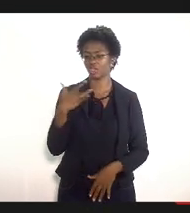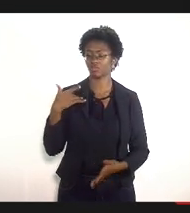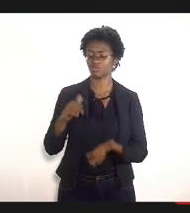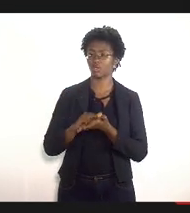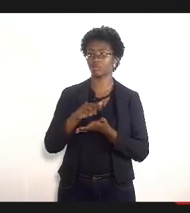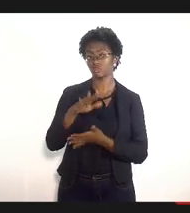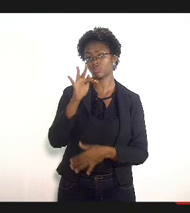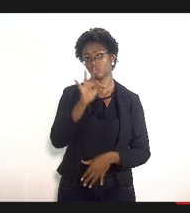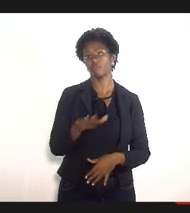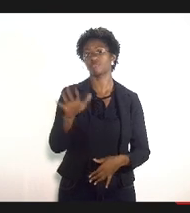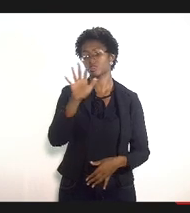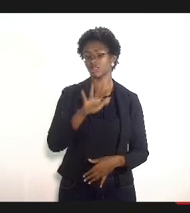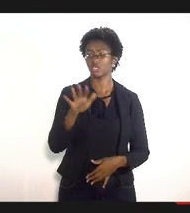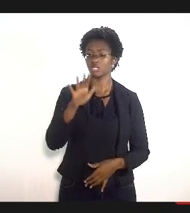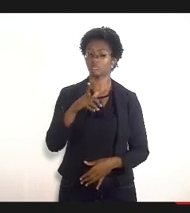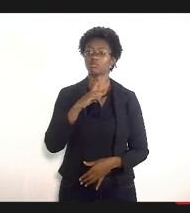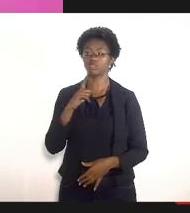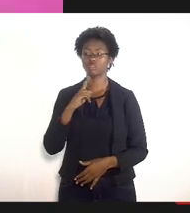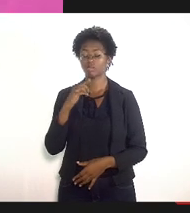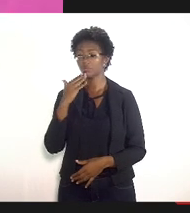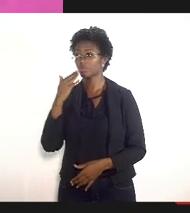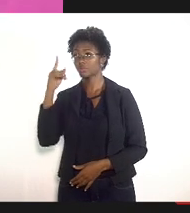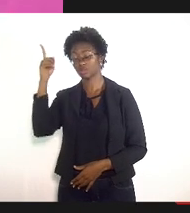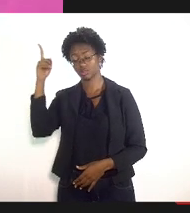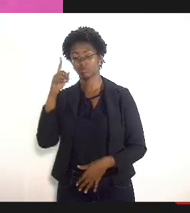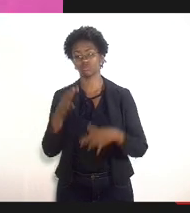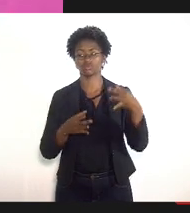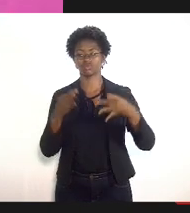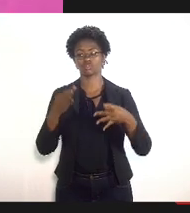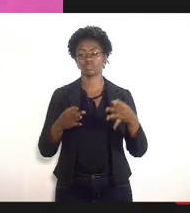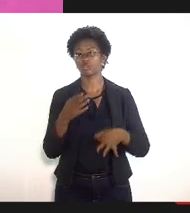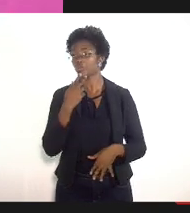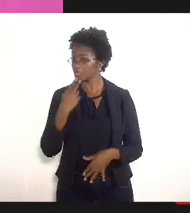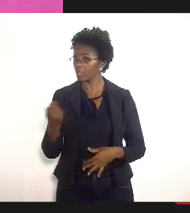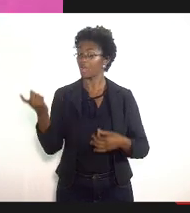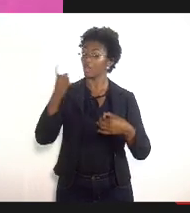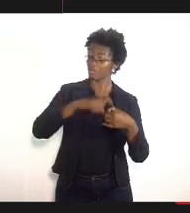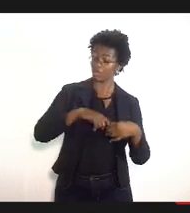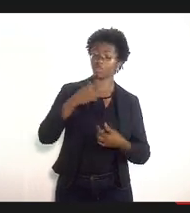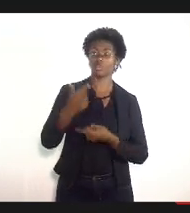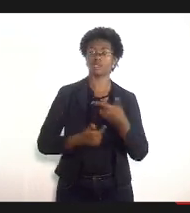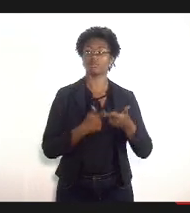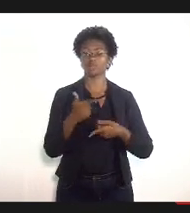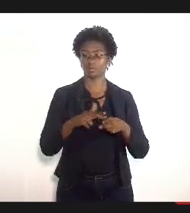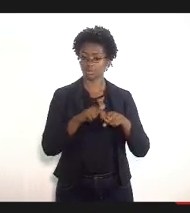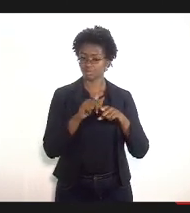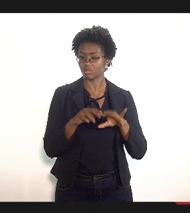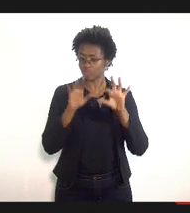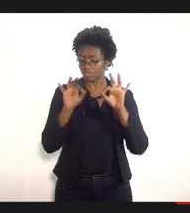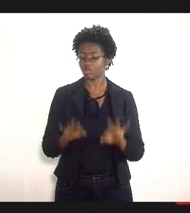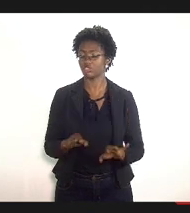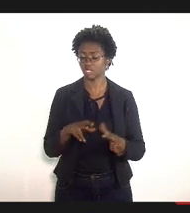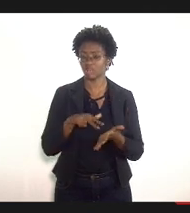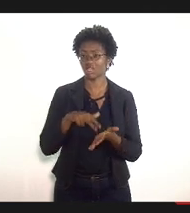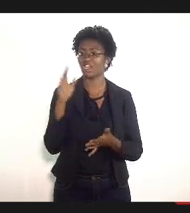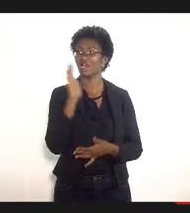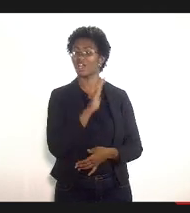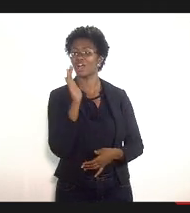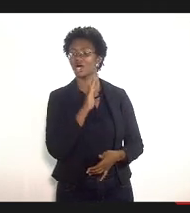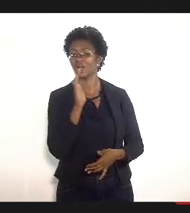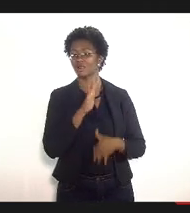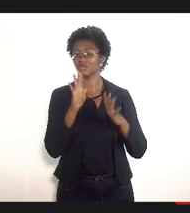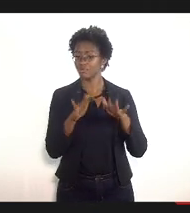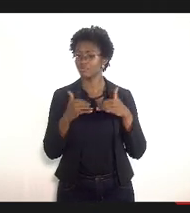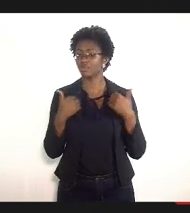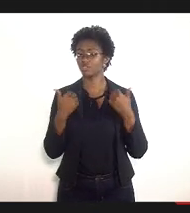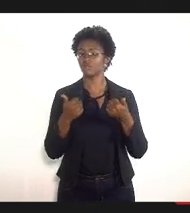decisão no judiciário, né, que determina a volta desses trabalhadores, que é a forma mais eficaz e mais rápida, mais